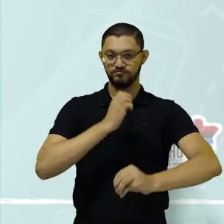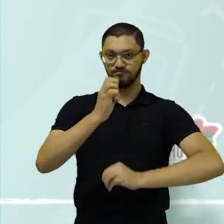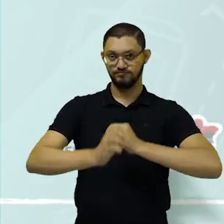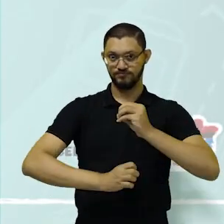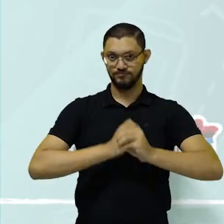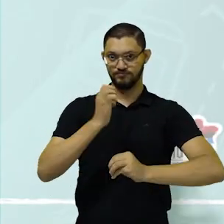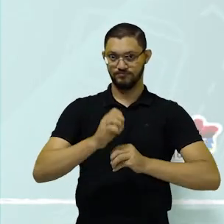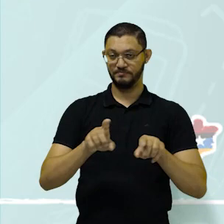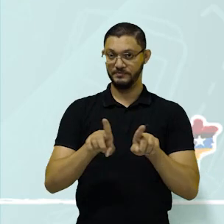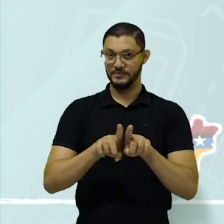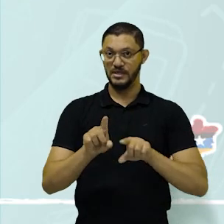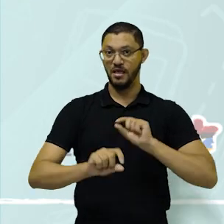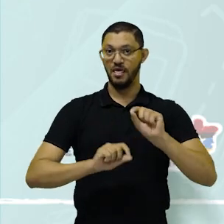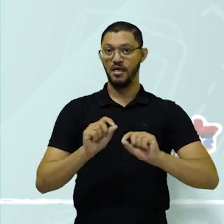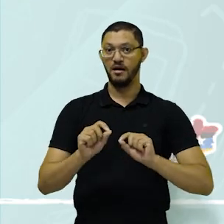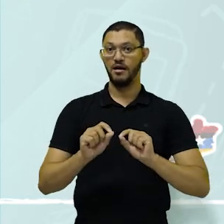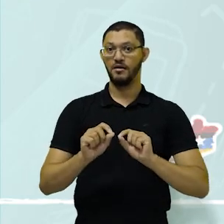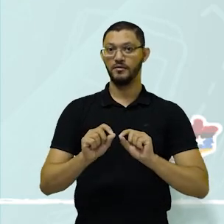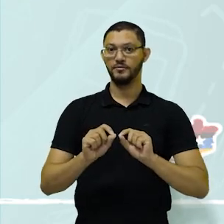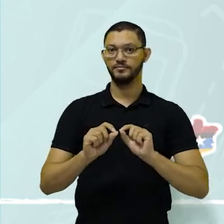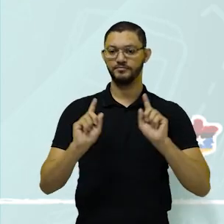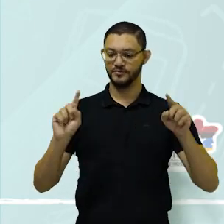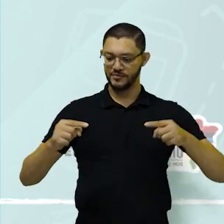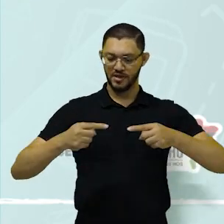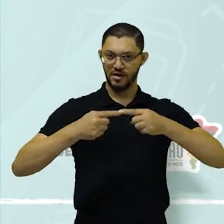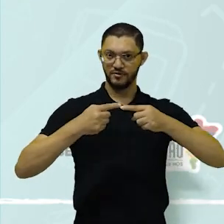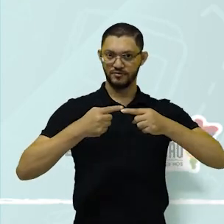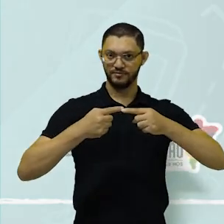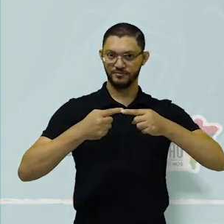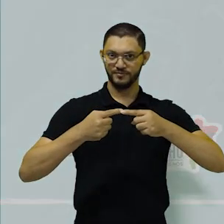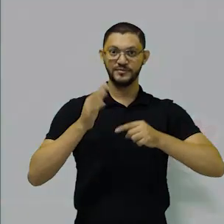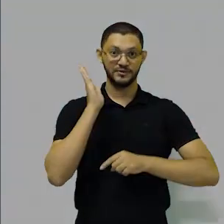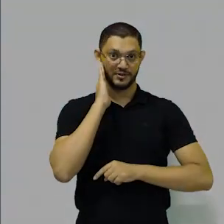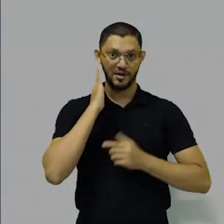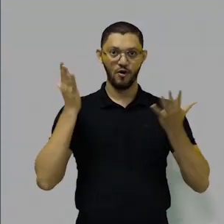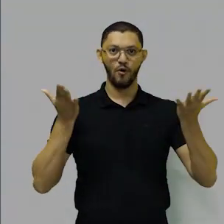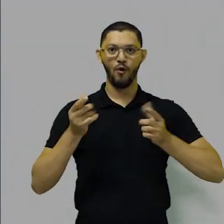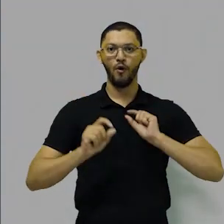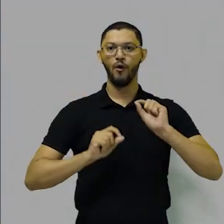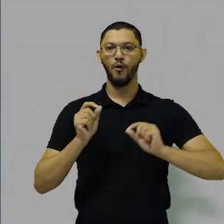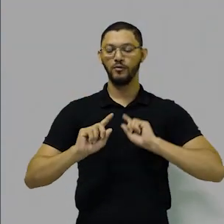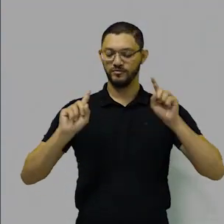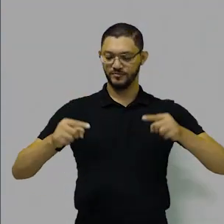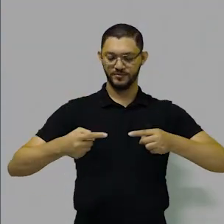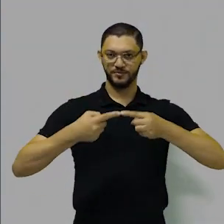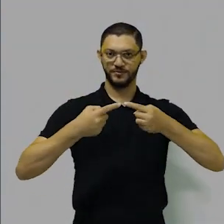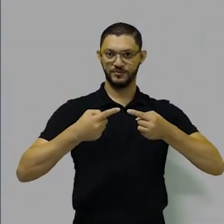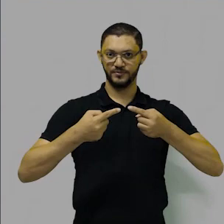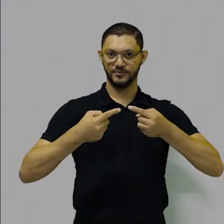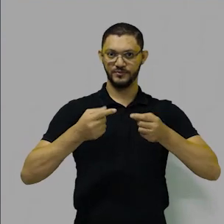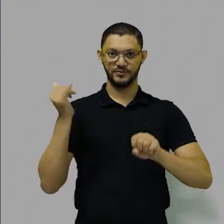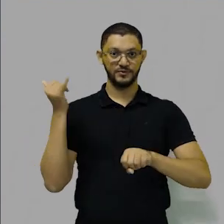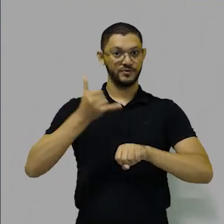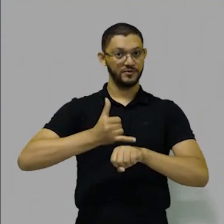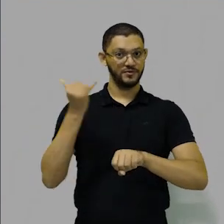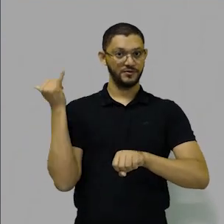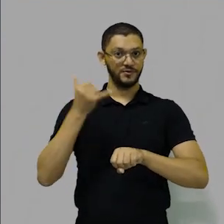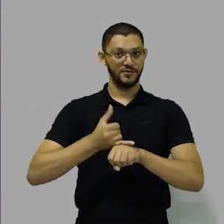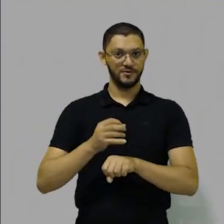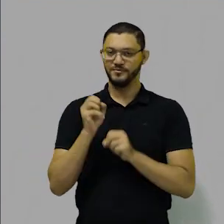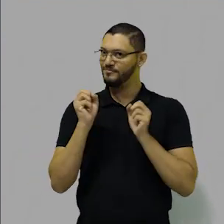eletrostática, é estabelecida a ligação entre eles. Então, hoje é sobre ligações iônicas, tudo